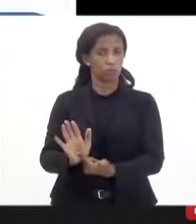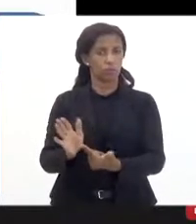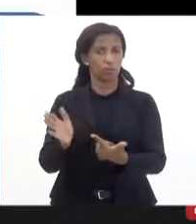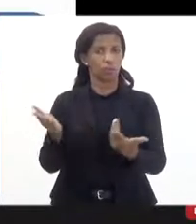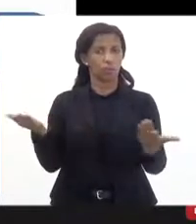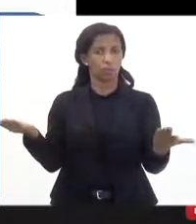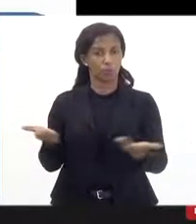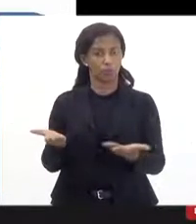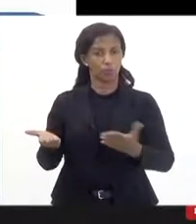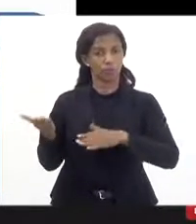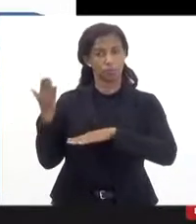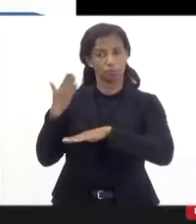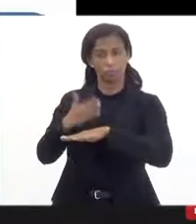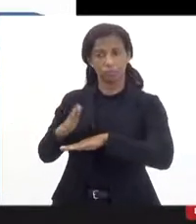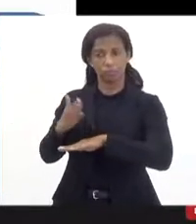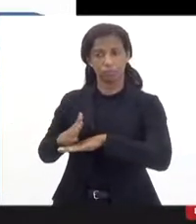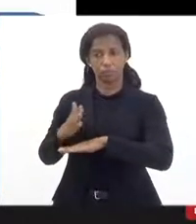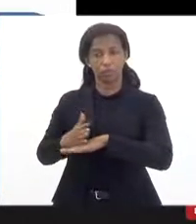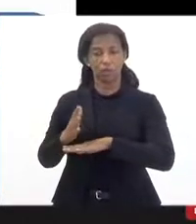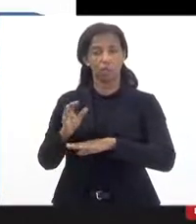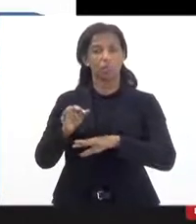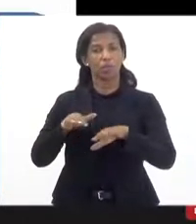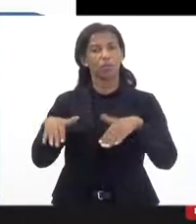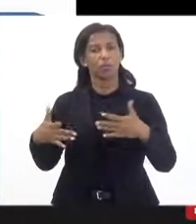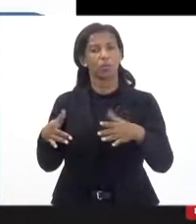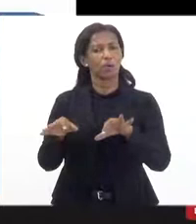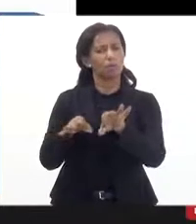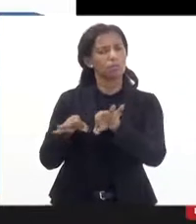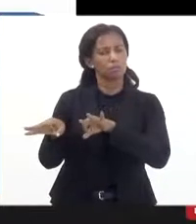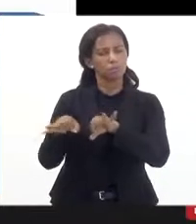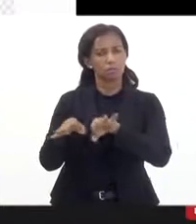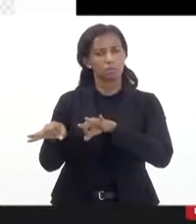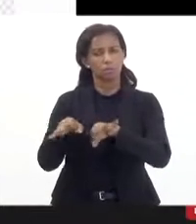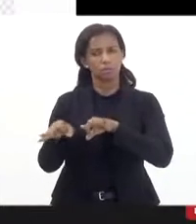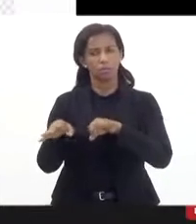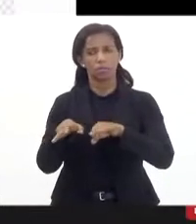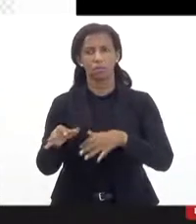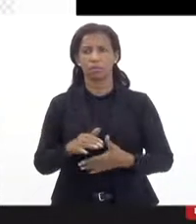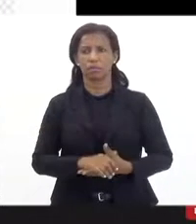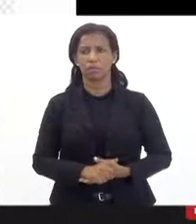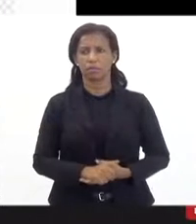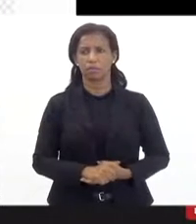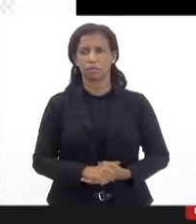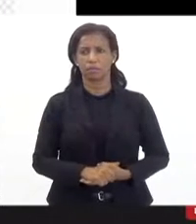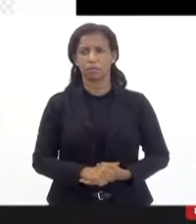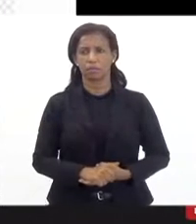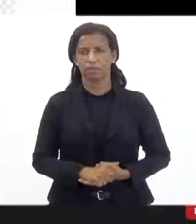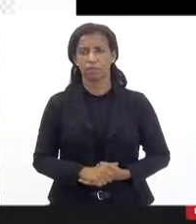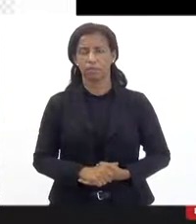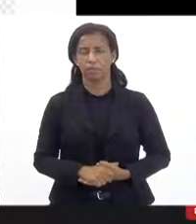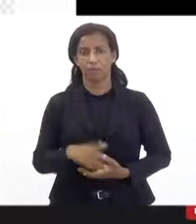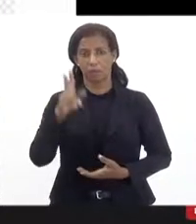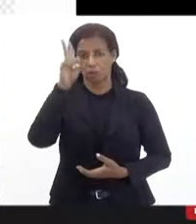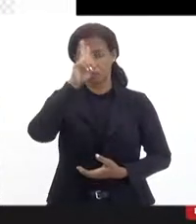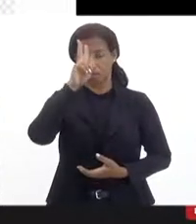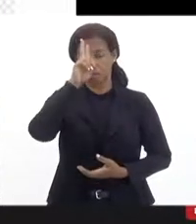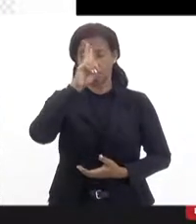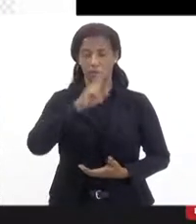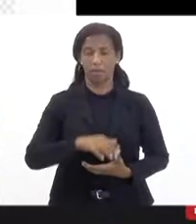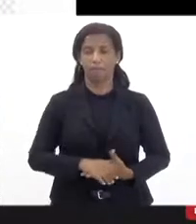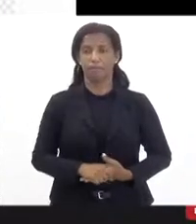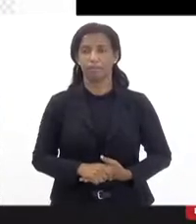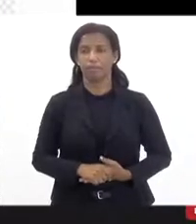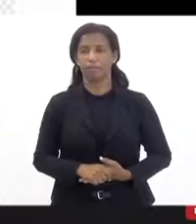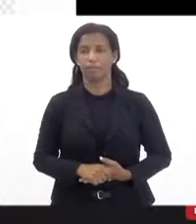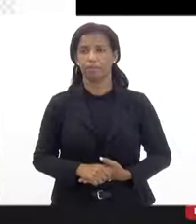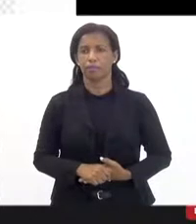caso do exercício, quando foi feito a. Né? Antes de adentrar